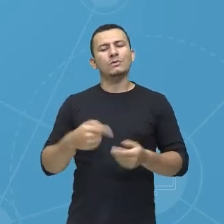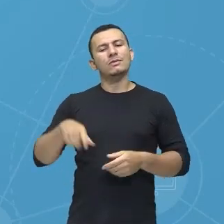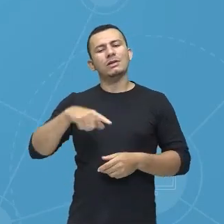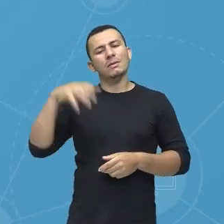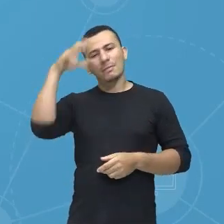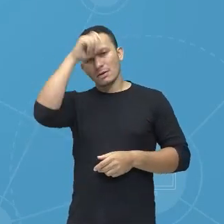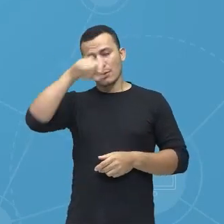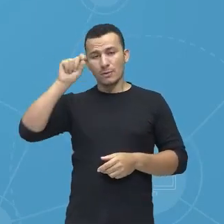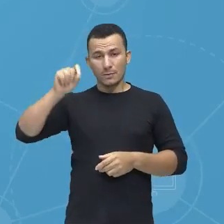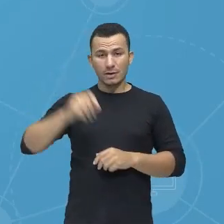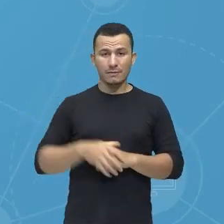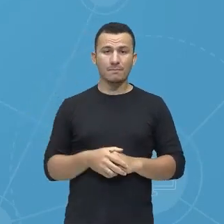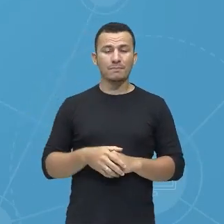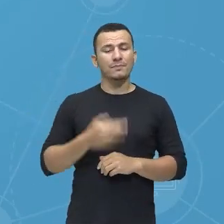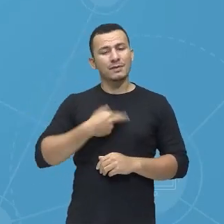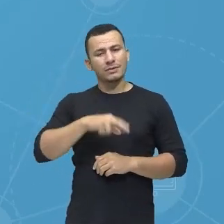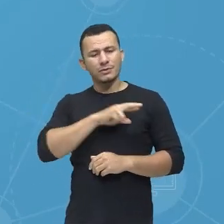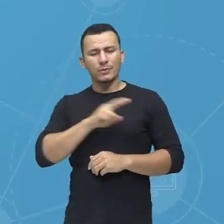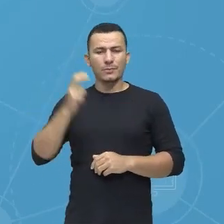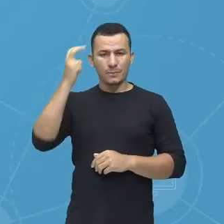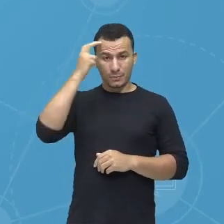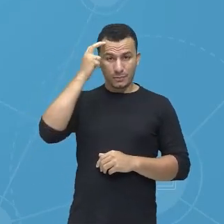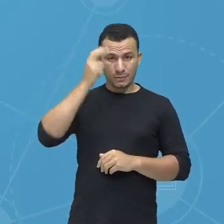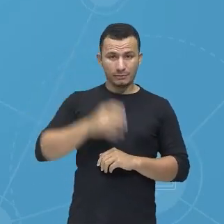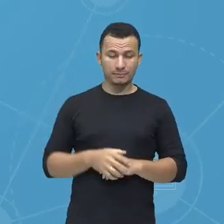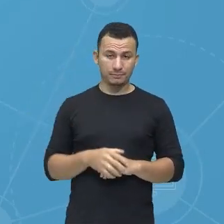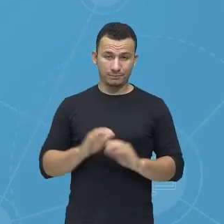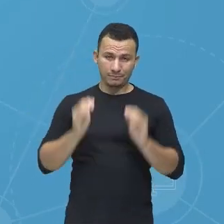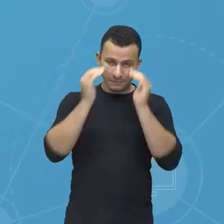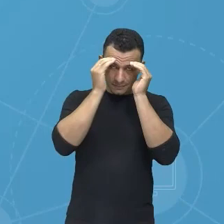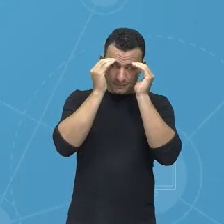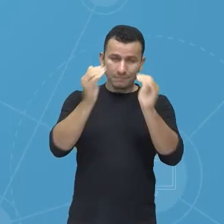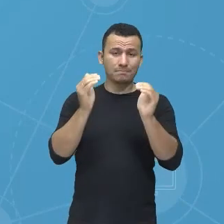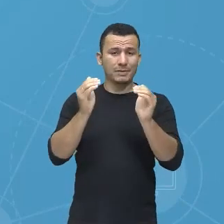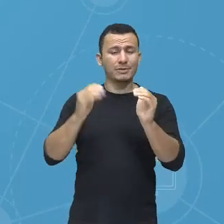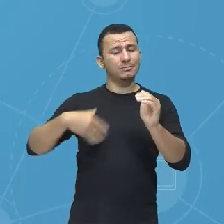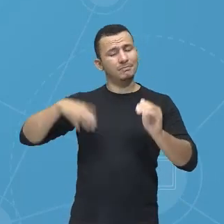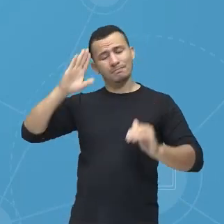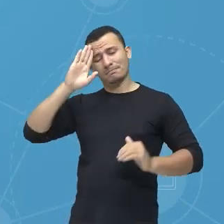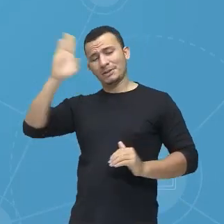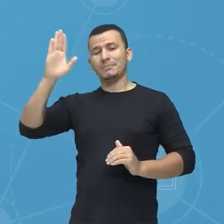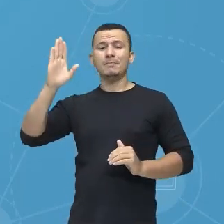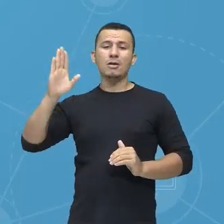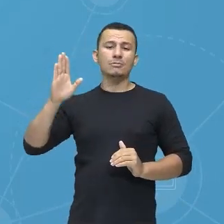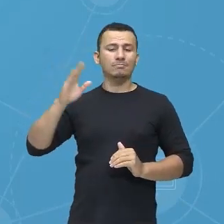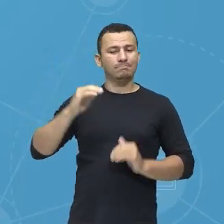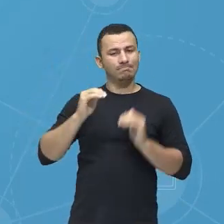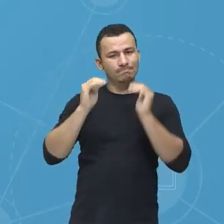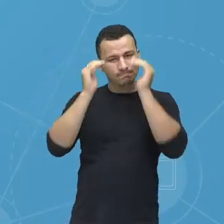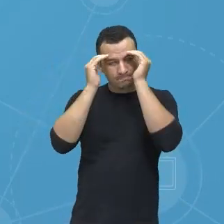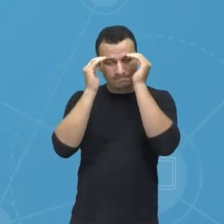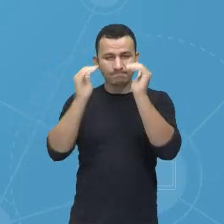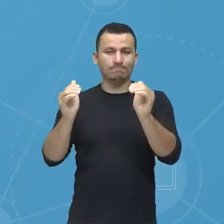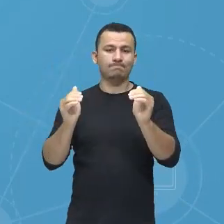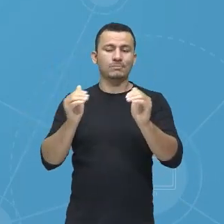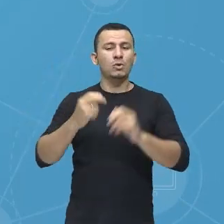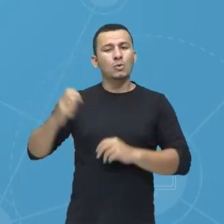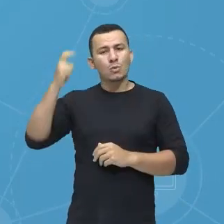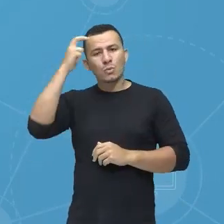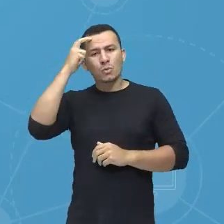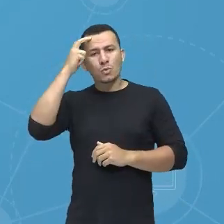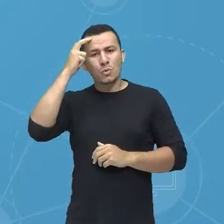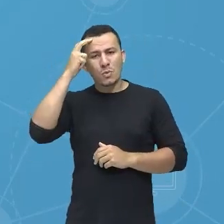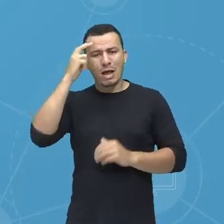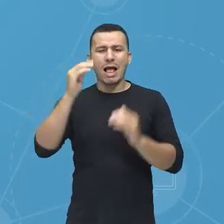hoje? Religião como cultura. O respeito à diferença. Culturas, não existe